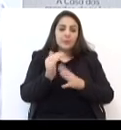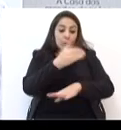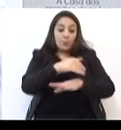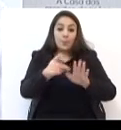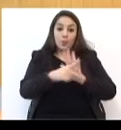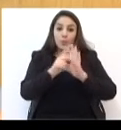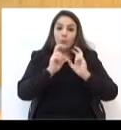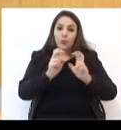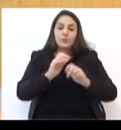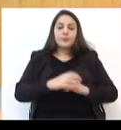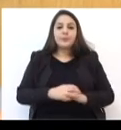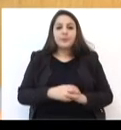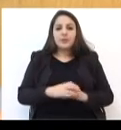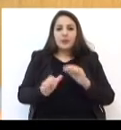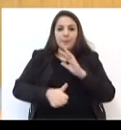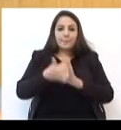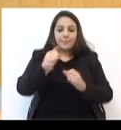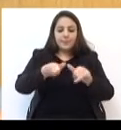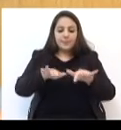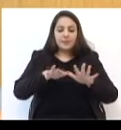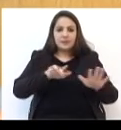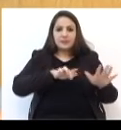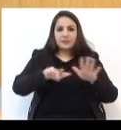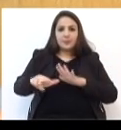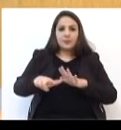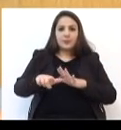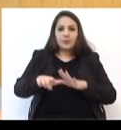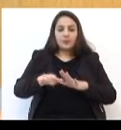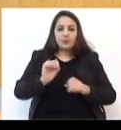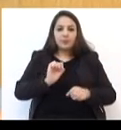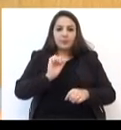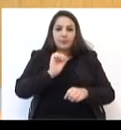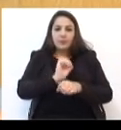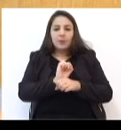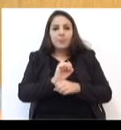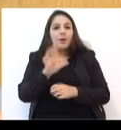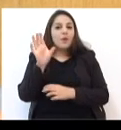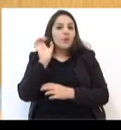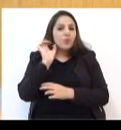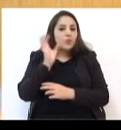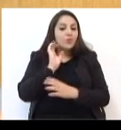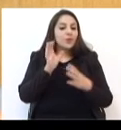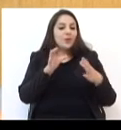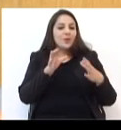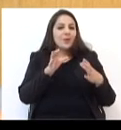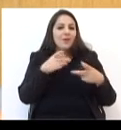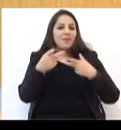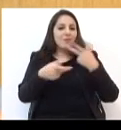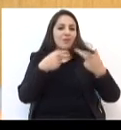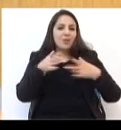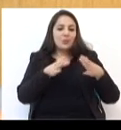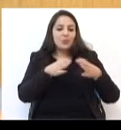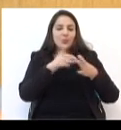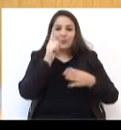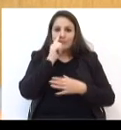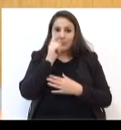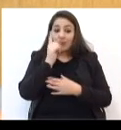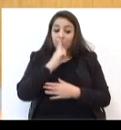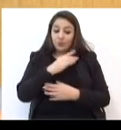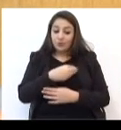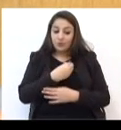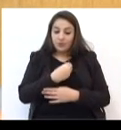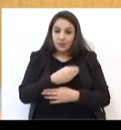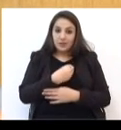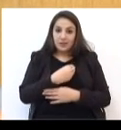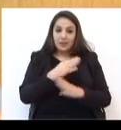Sul, no caso. E a primeira plenária da semana foi interrompida para ouvir o relato de um grupo de mães. Elas estiveram na Casa